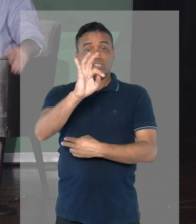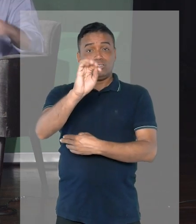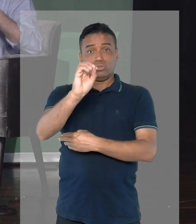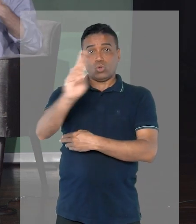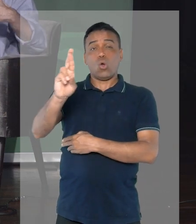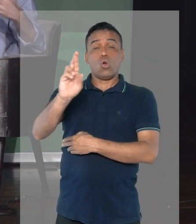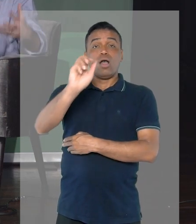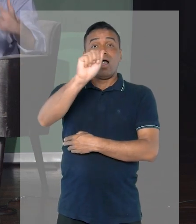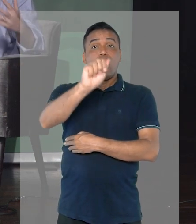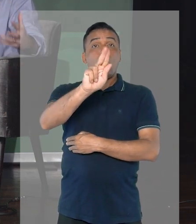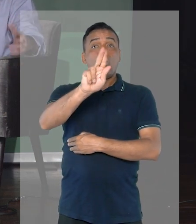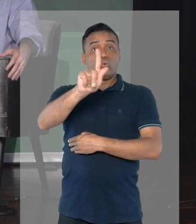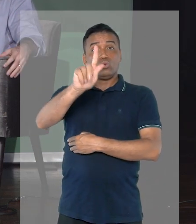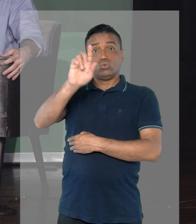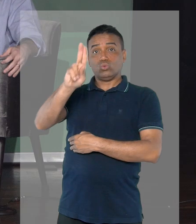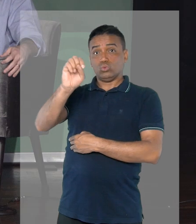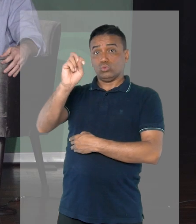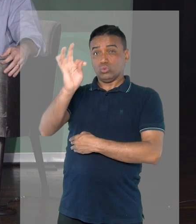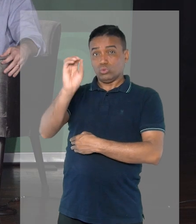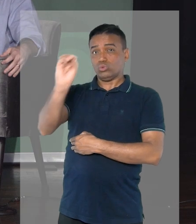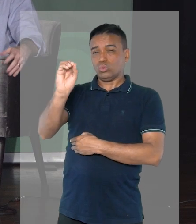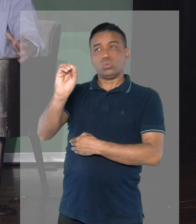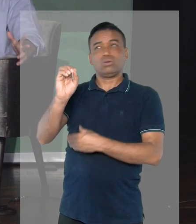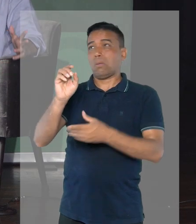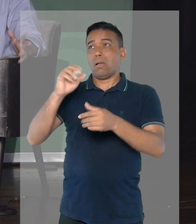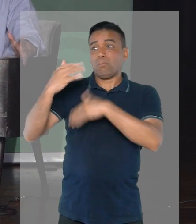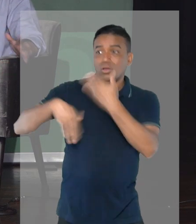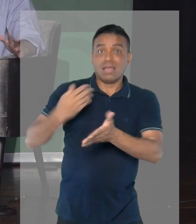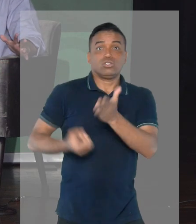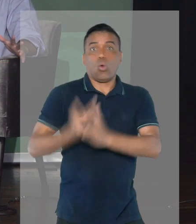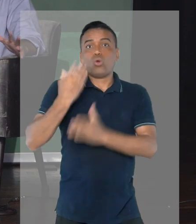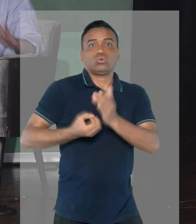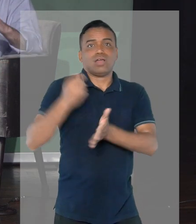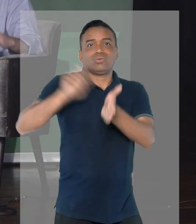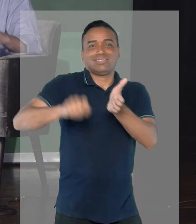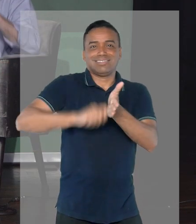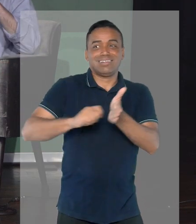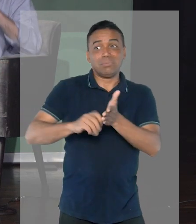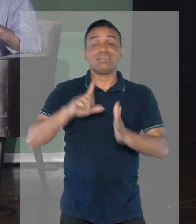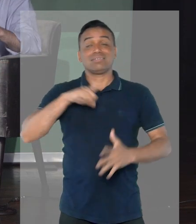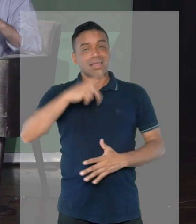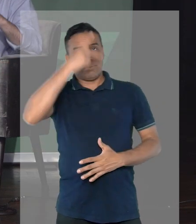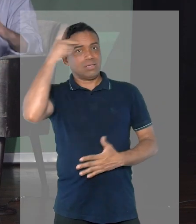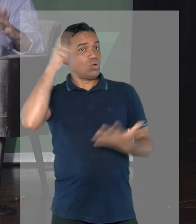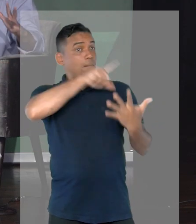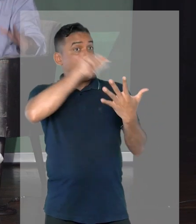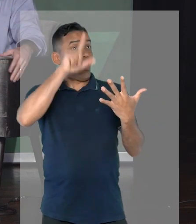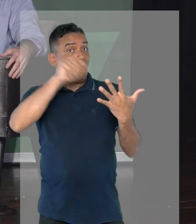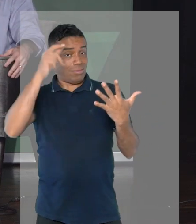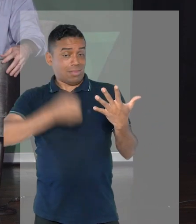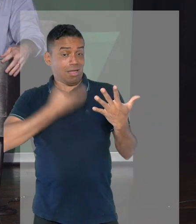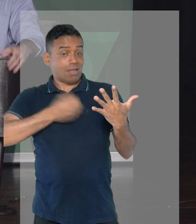como Augusto Massi, nesse processo de construção da obra. Mas tem poeta que escolheu muitíssimo